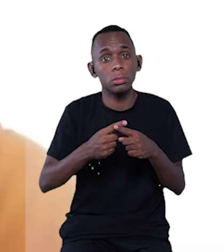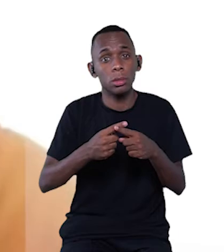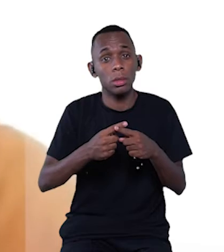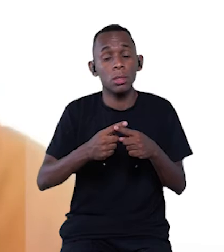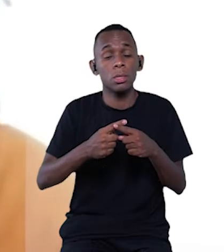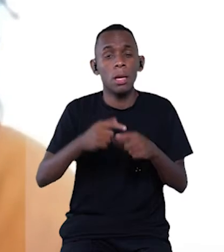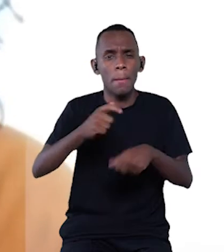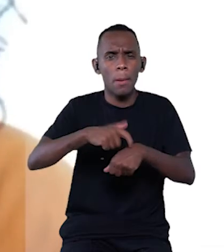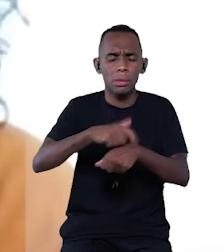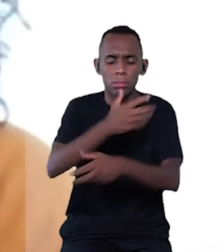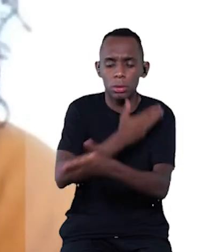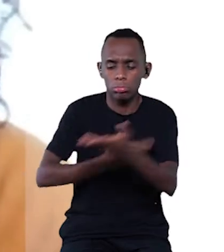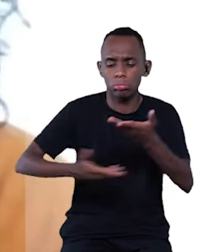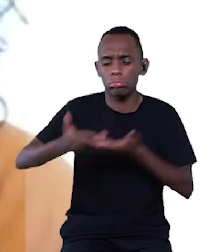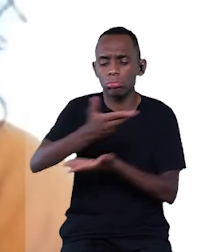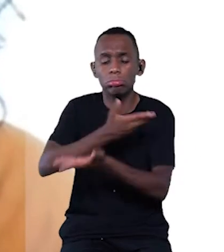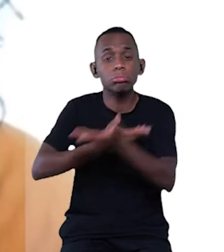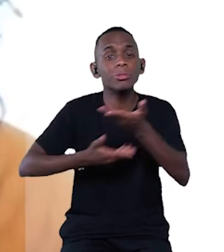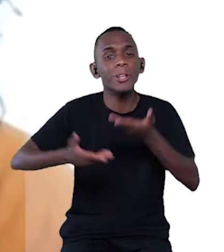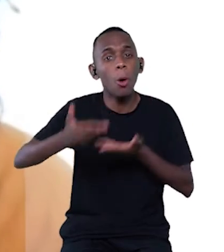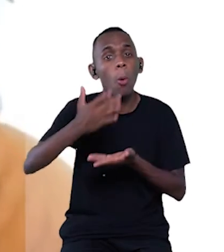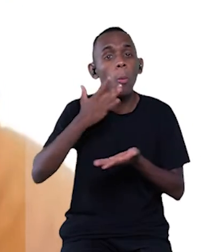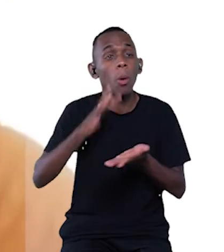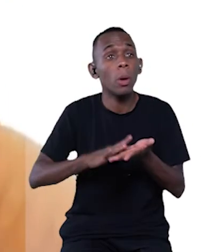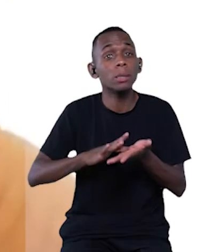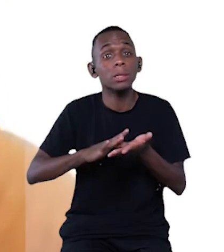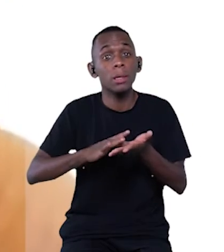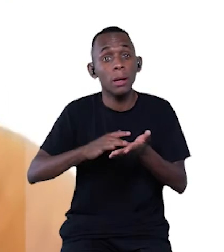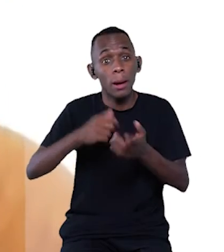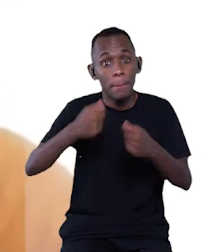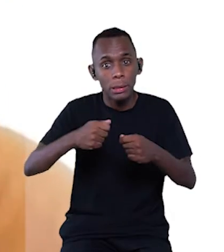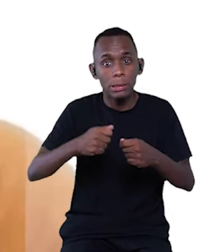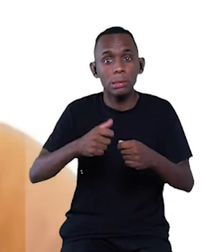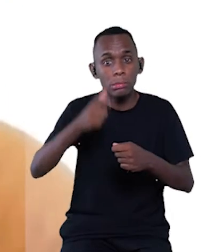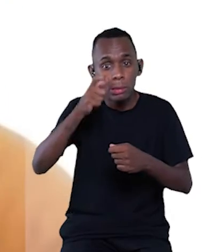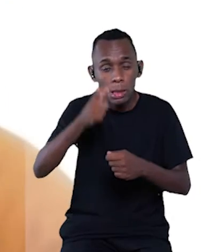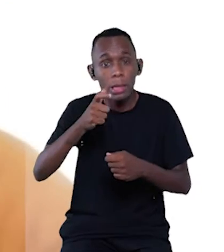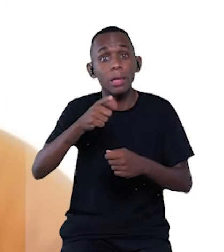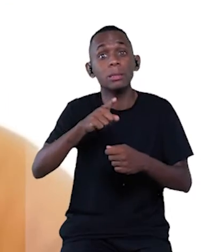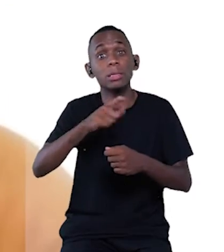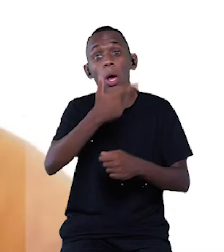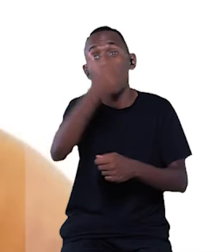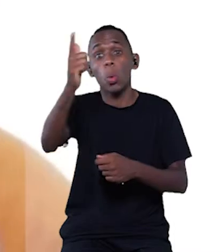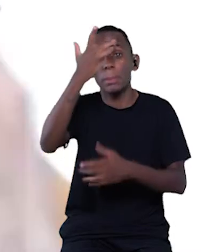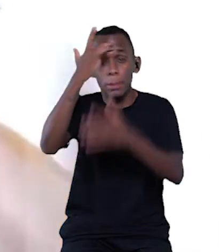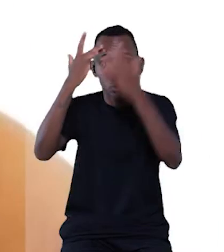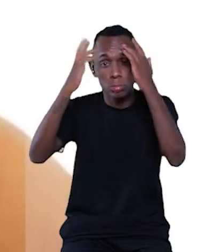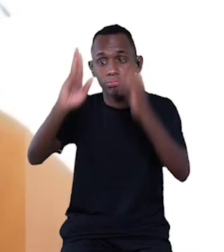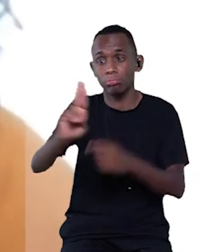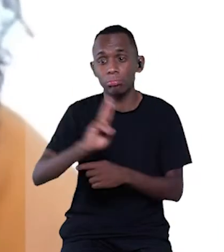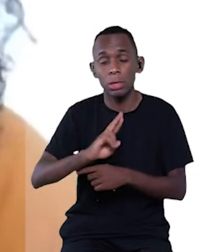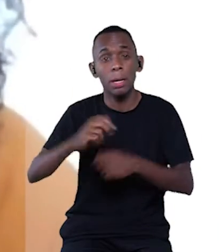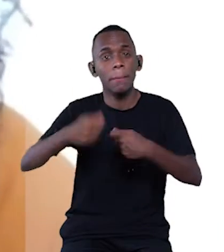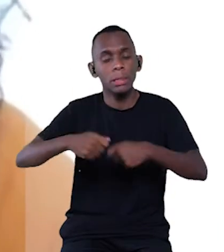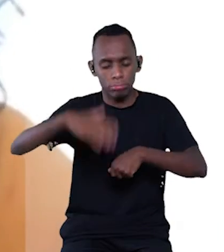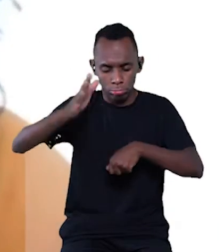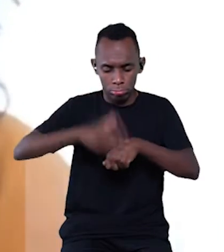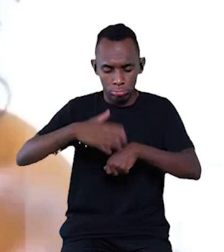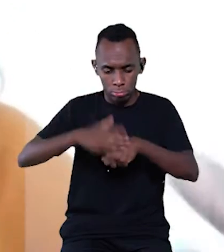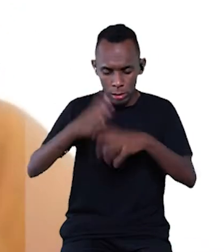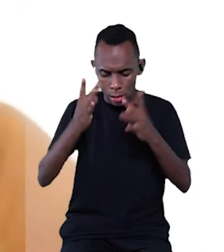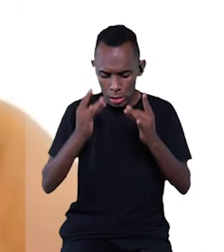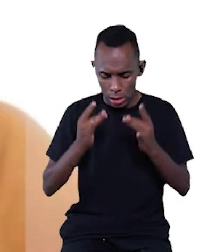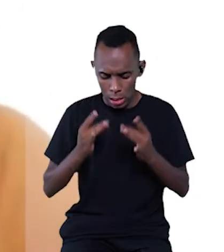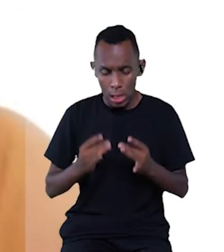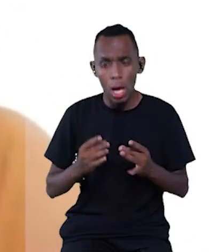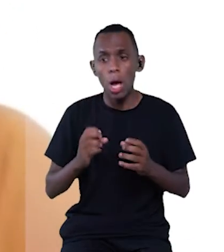você troca uma carta, né, você tem que primeiro manter o interesse para a pessoa responder, e você tem que falar muito de si e